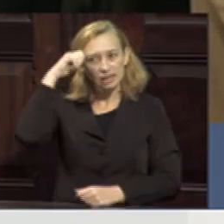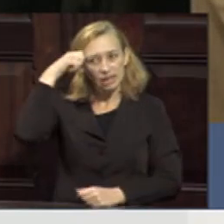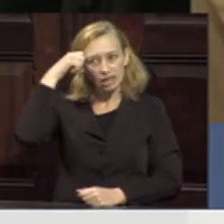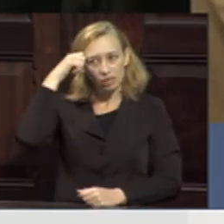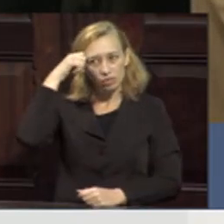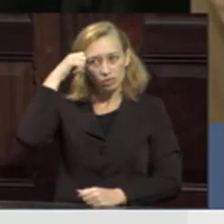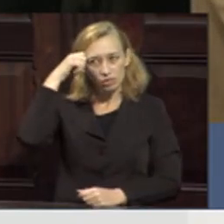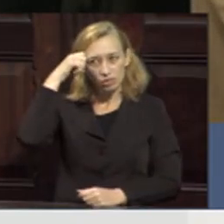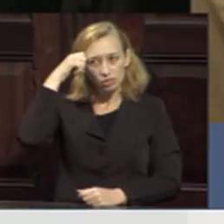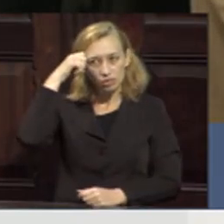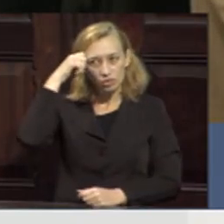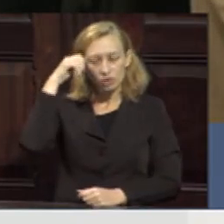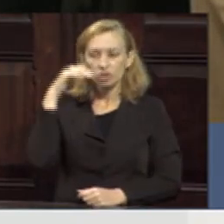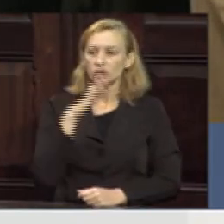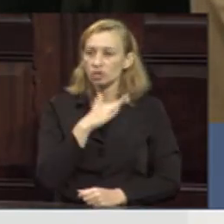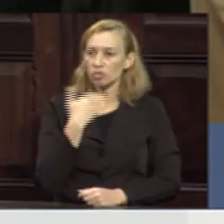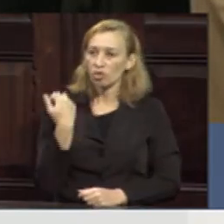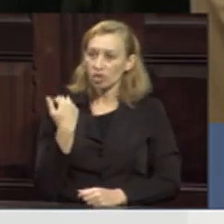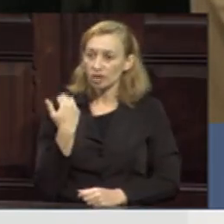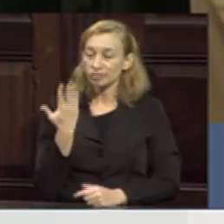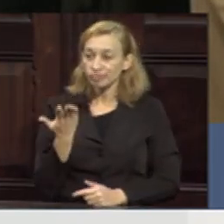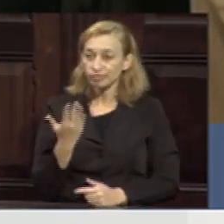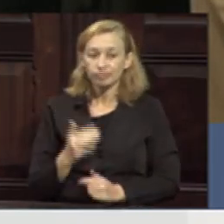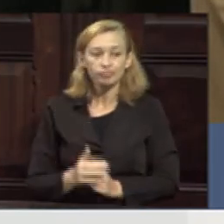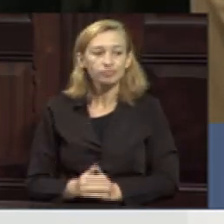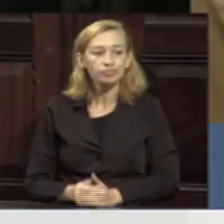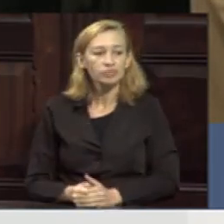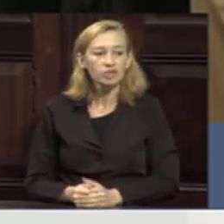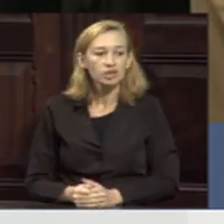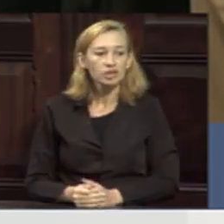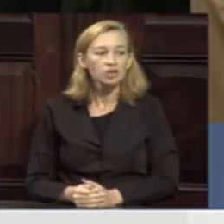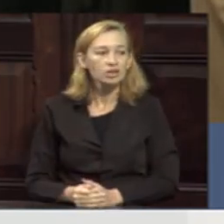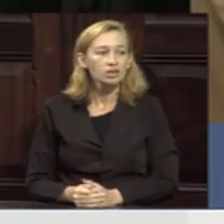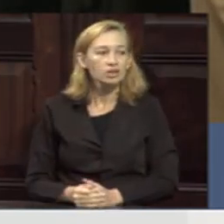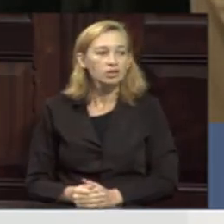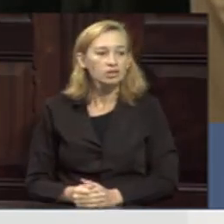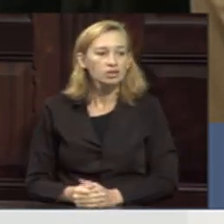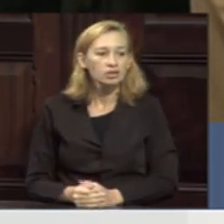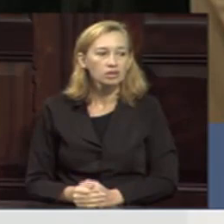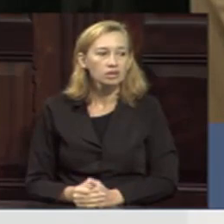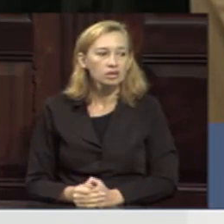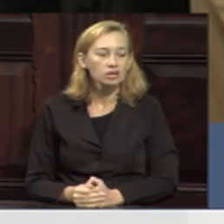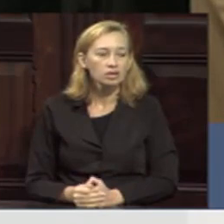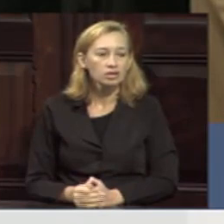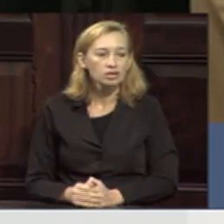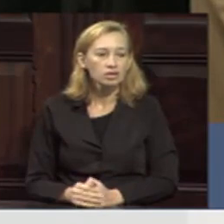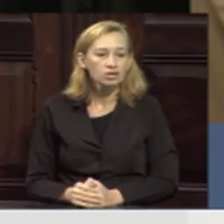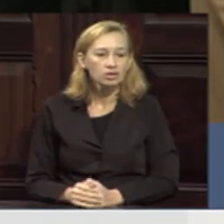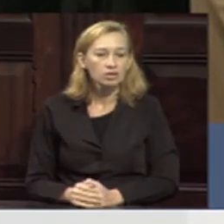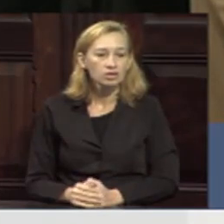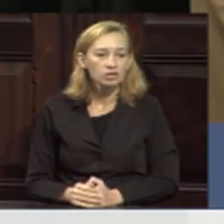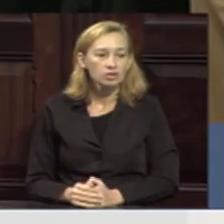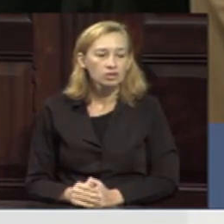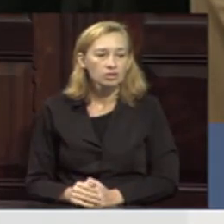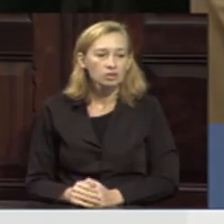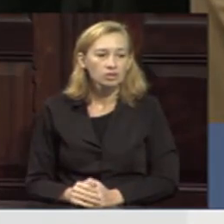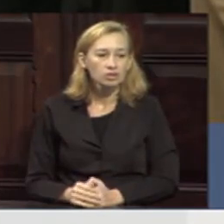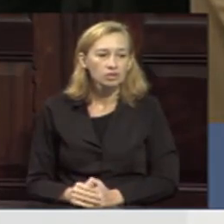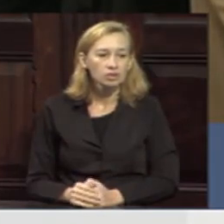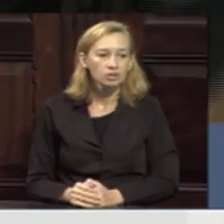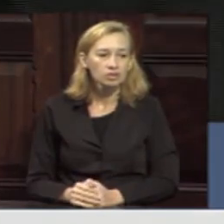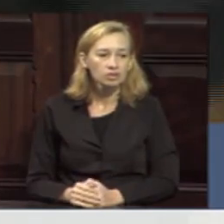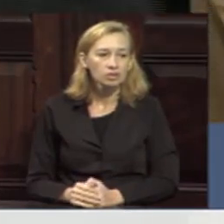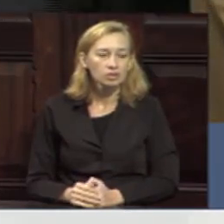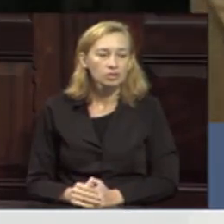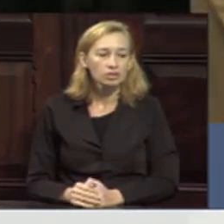enorme, essa mobilização enorme, criada por esse assassinato brutal da